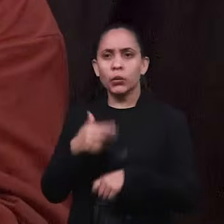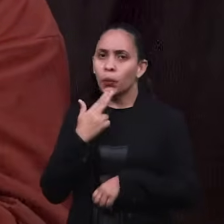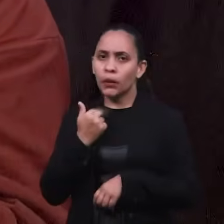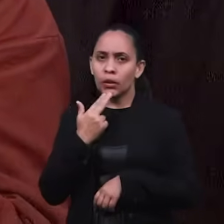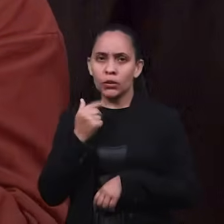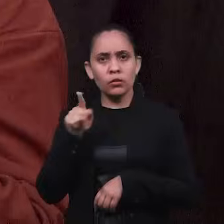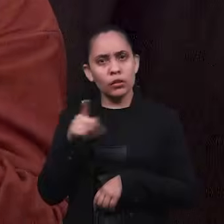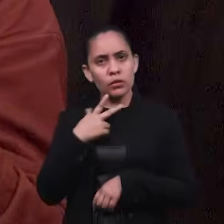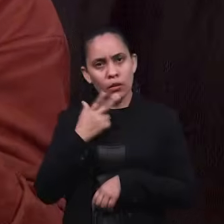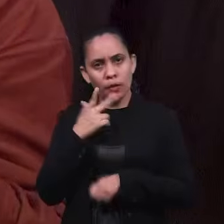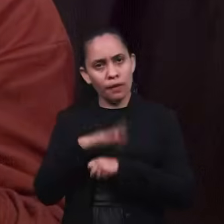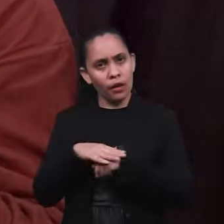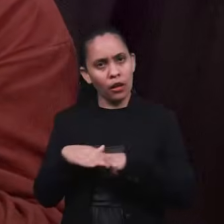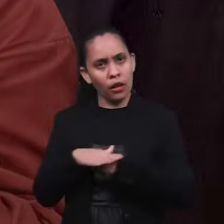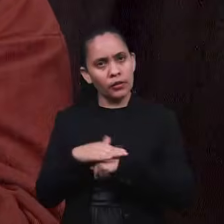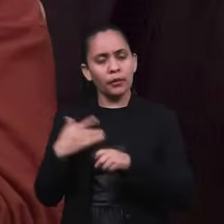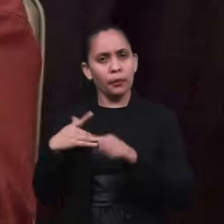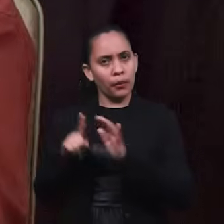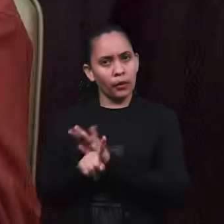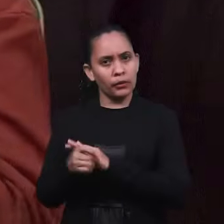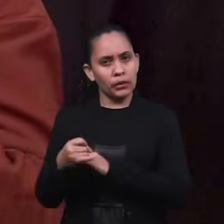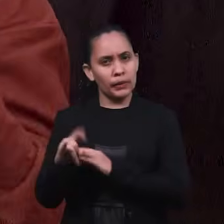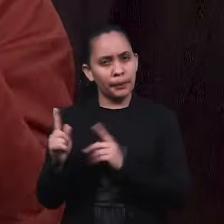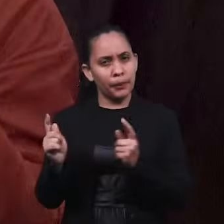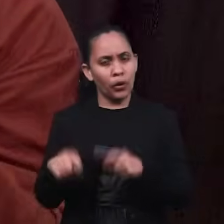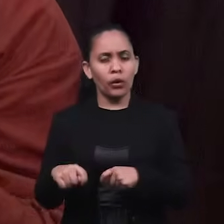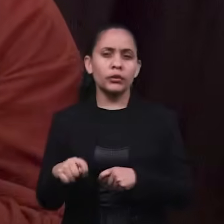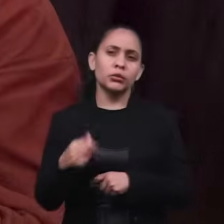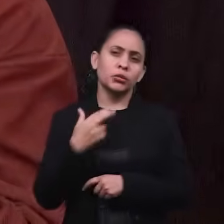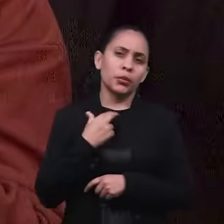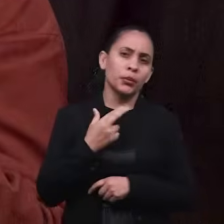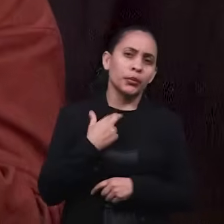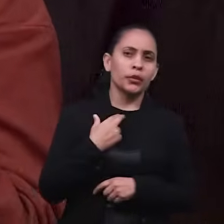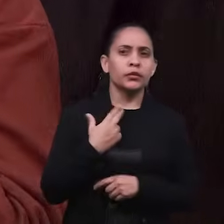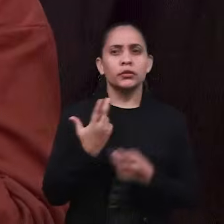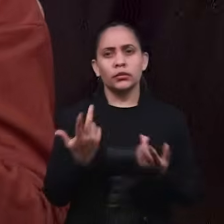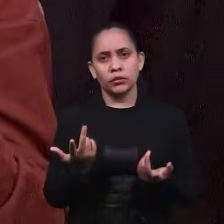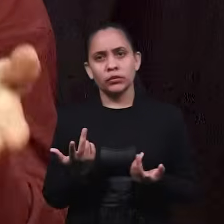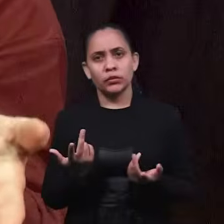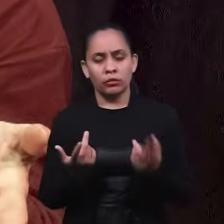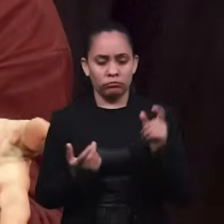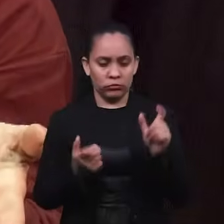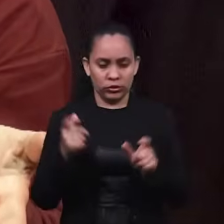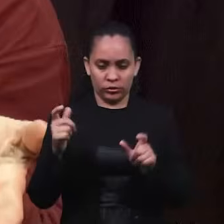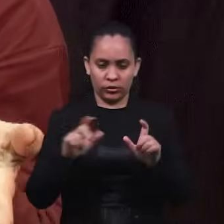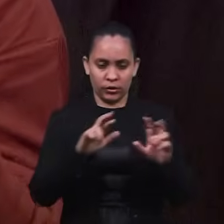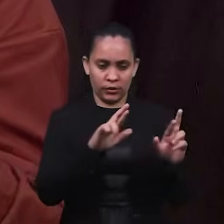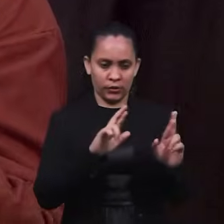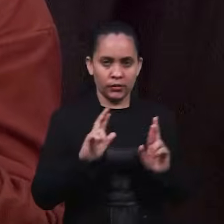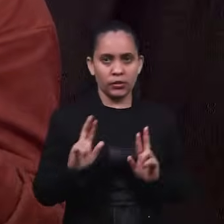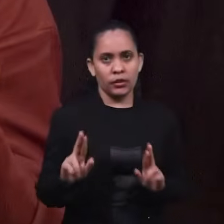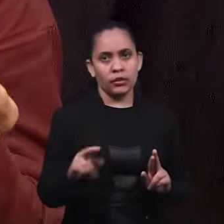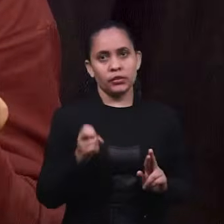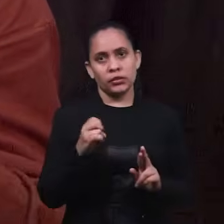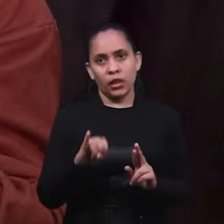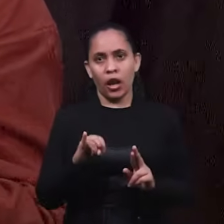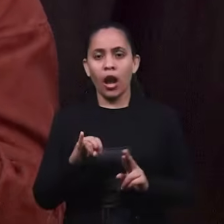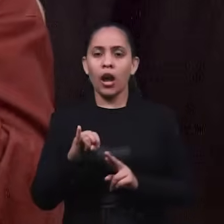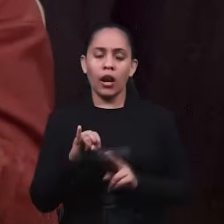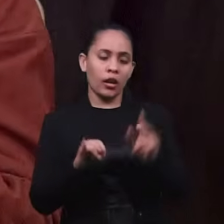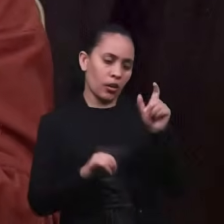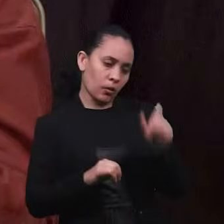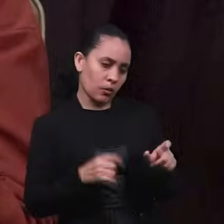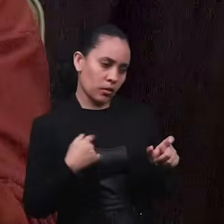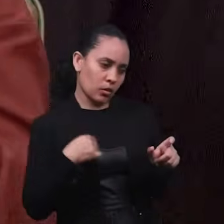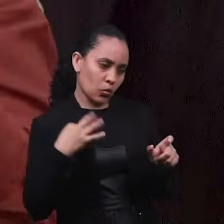não entenda. Fale com o seu nutricionista, pergunte se pode tomar, se não pode. Porque existem marcas e marcas, né? Sim. Então, a gente também não pode.